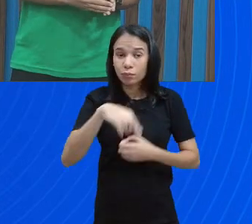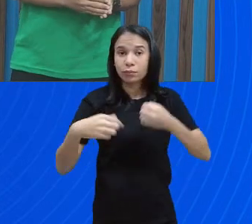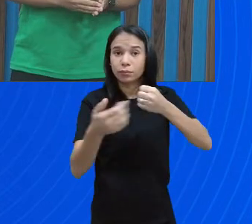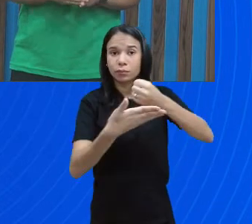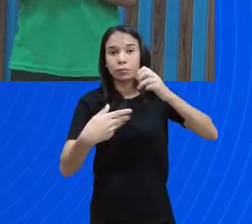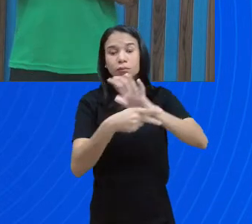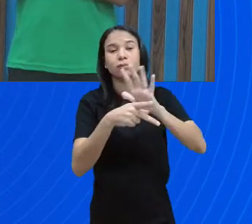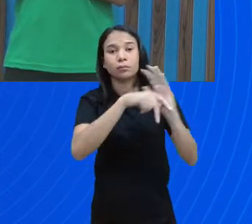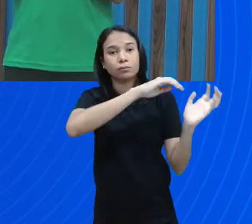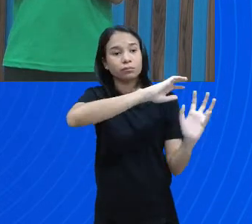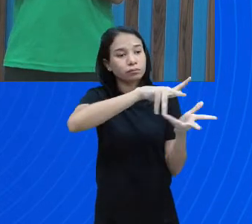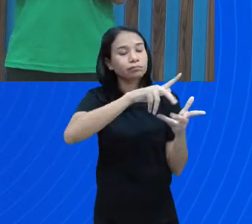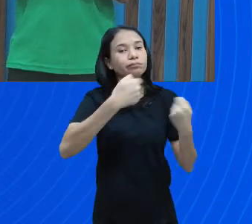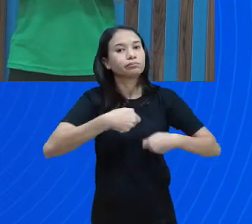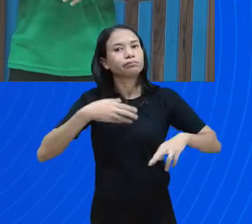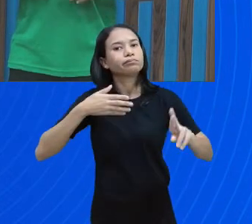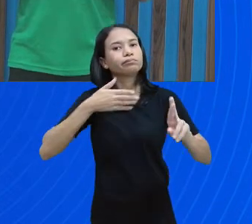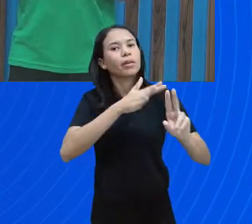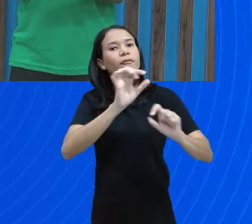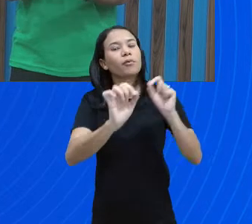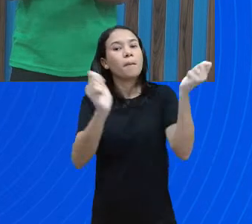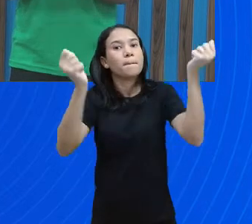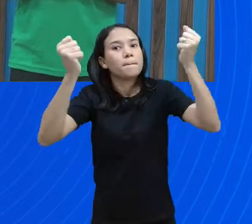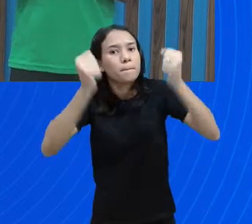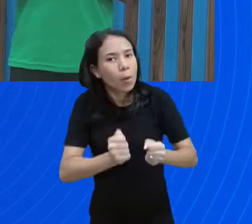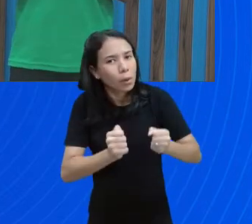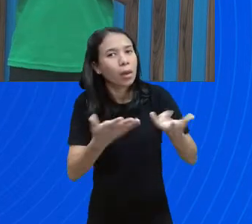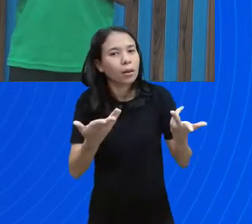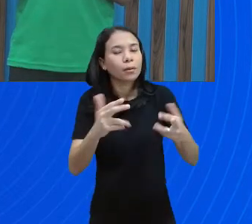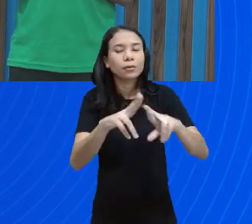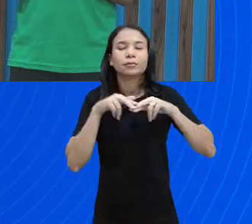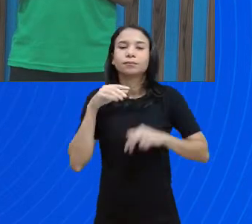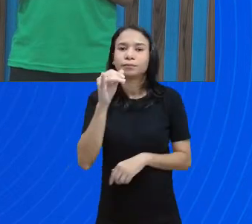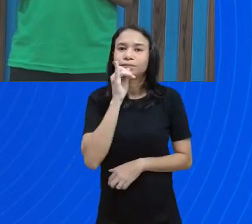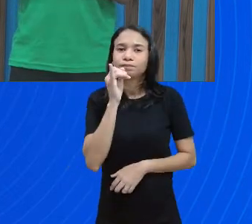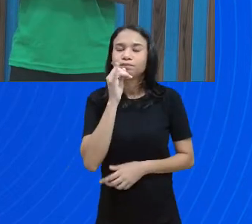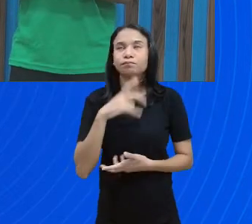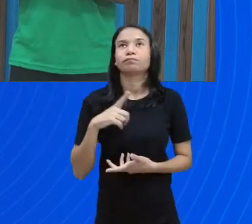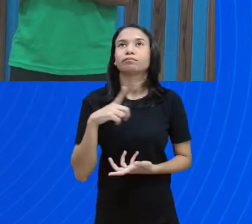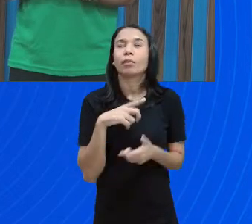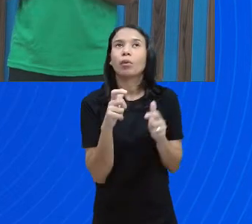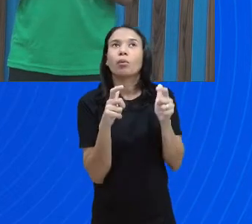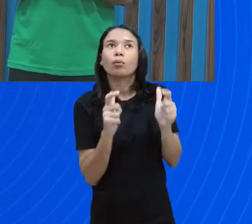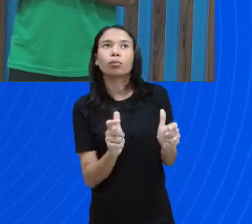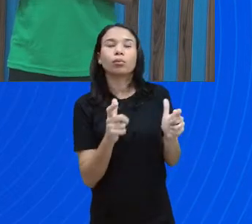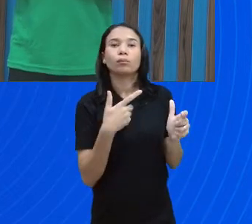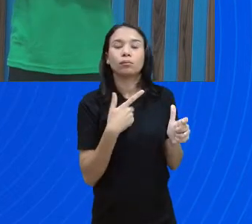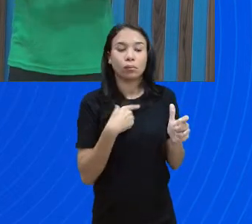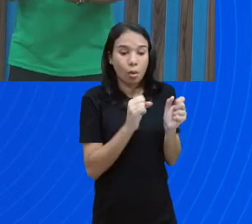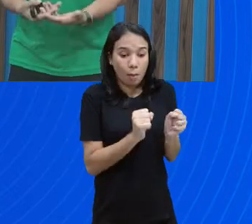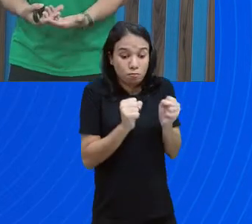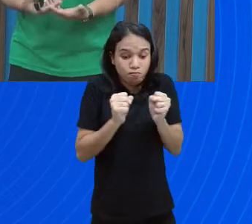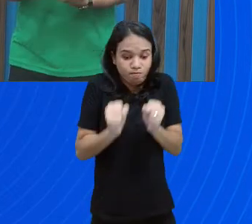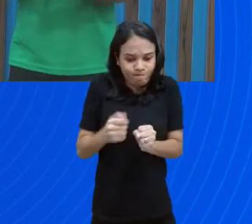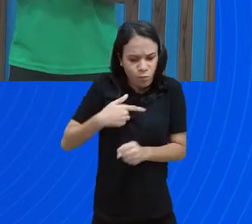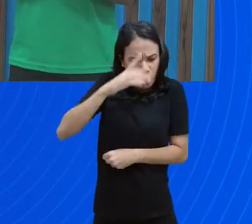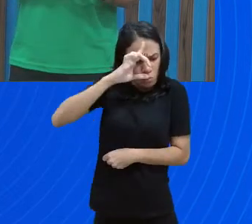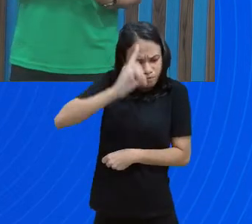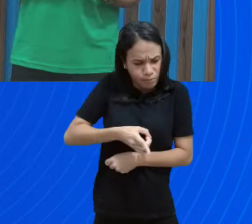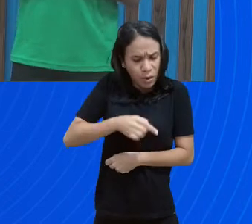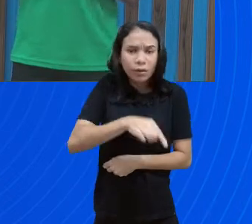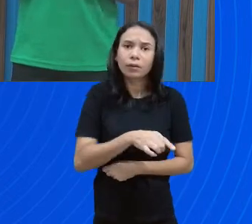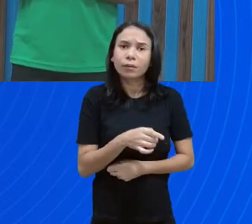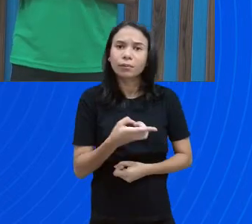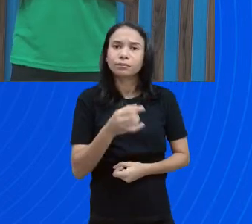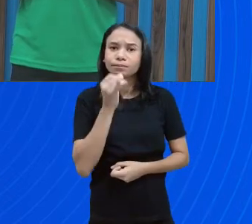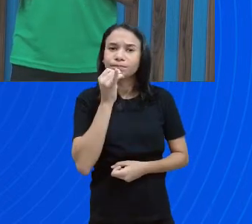da geografia e tem referência como poder. Então, um lugar onde as relações de poder imperam. No caso